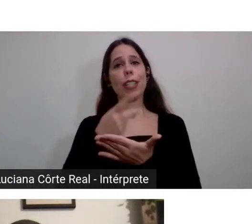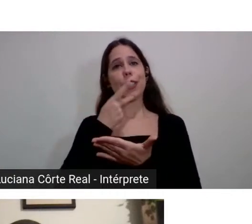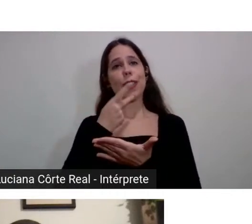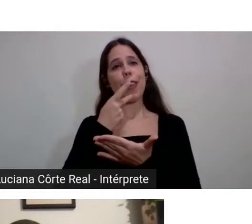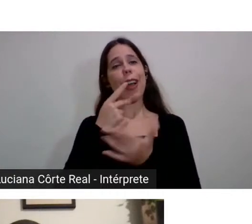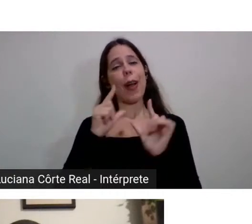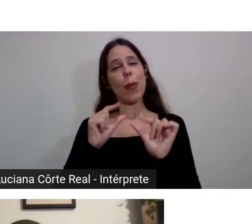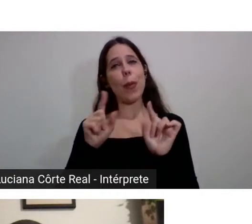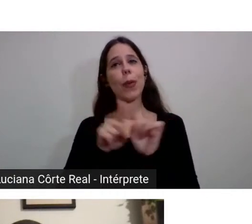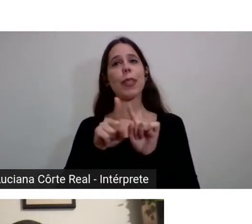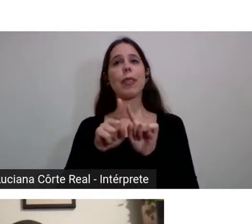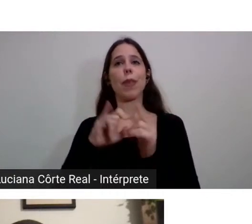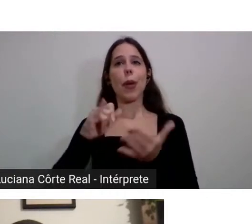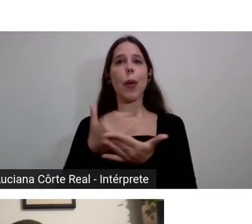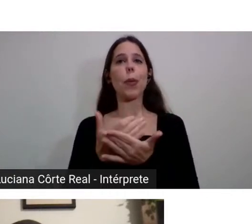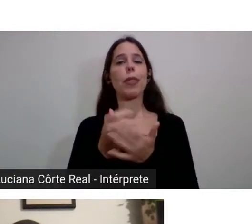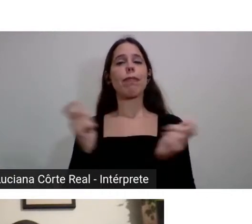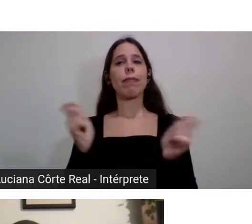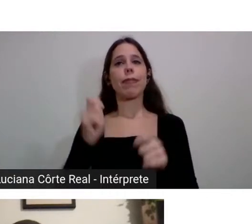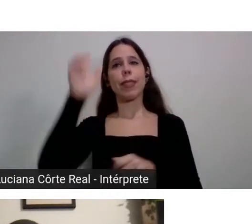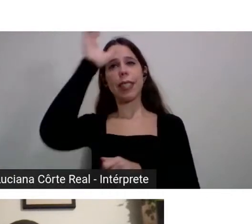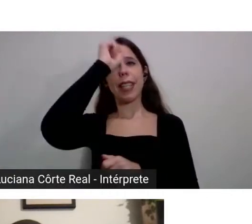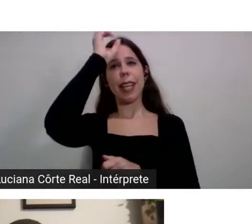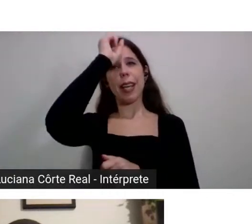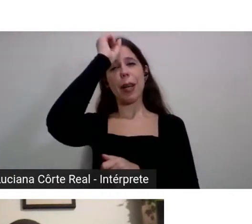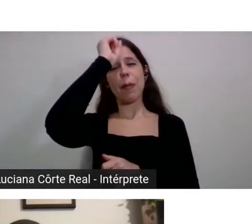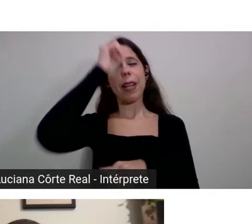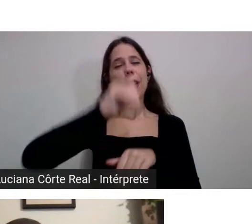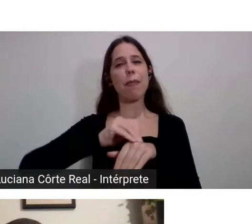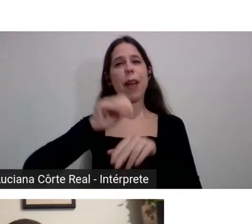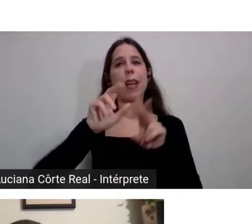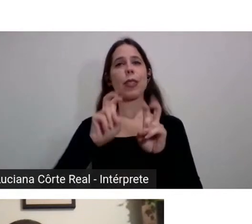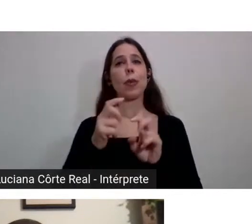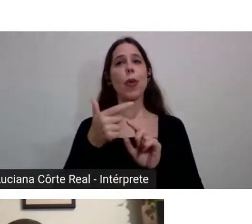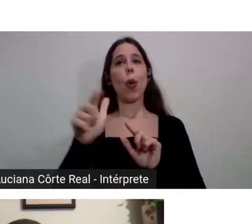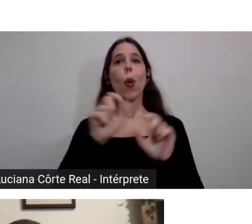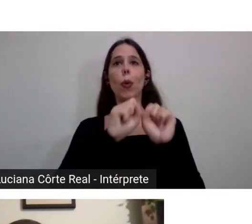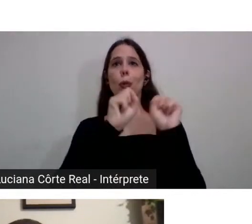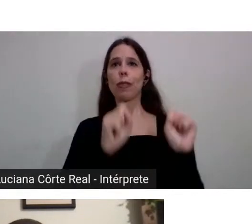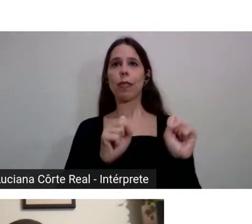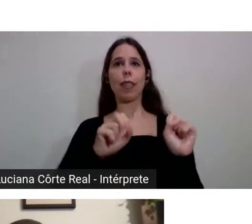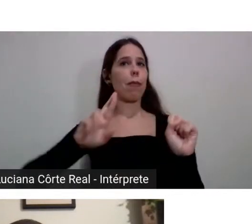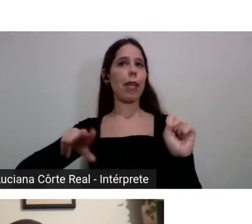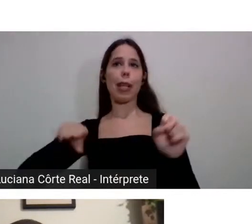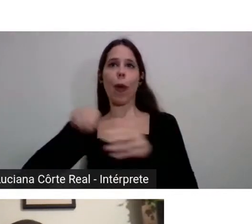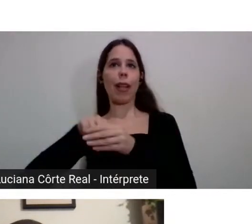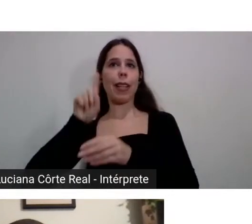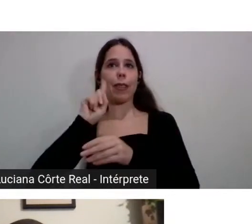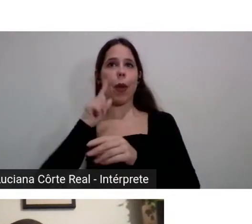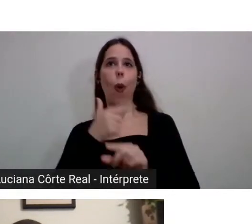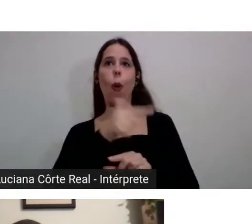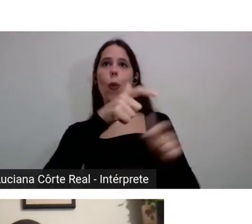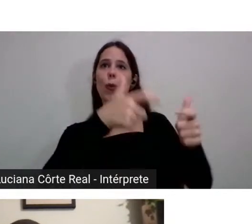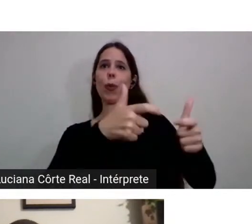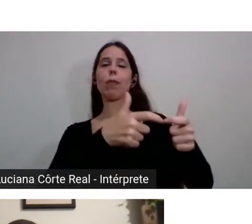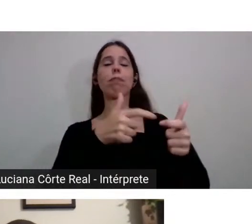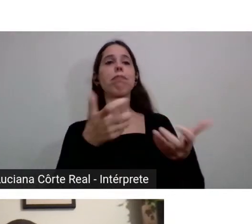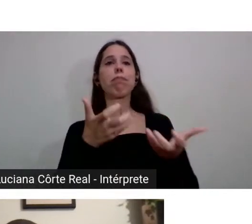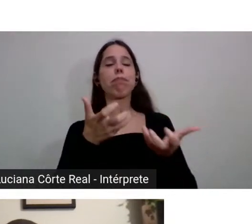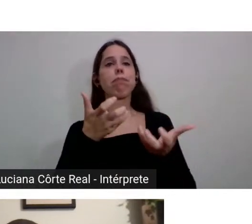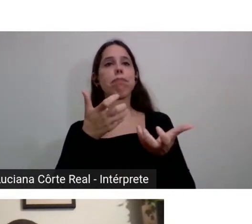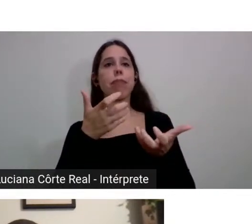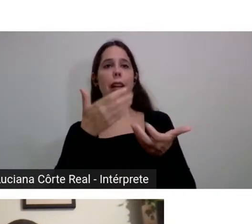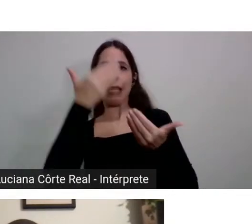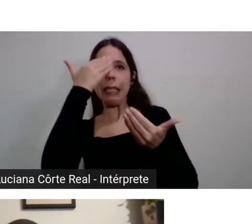aprender um pouco mais sobre outros sistemas fora dos Estados Unidos, né? Ele agradece muito poder aprender com outros e está